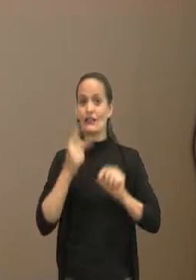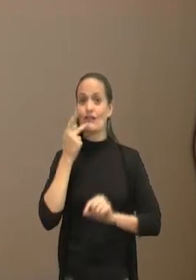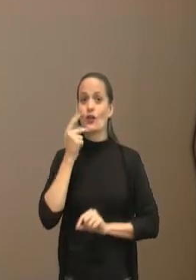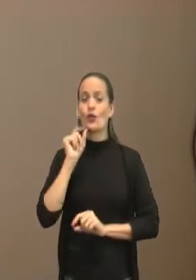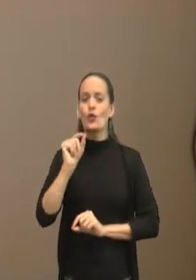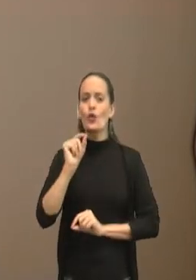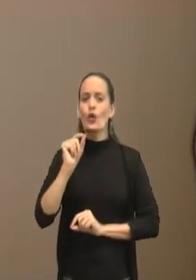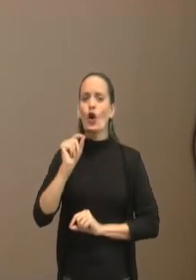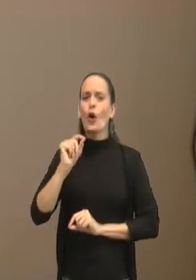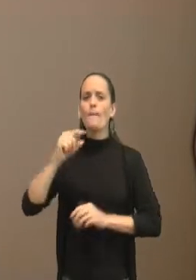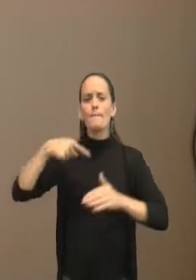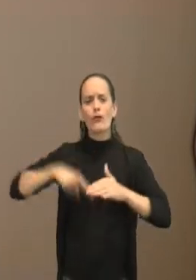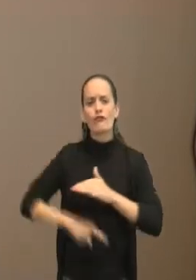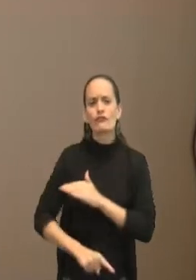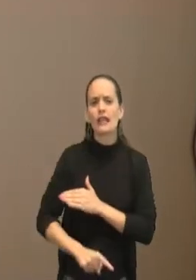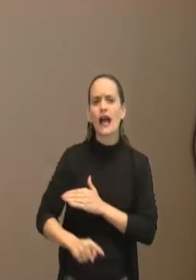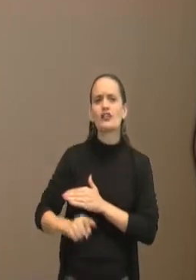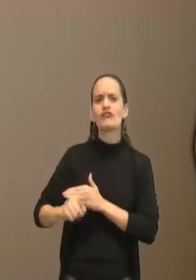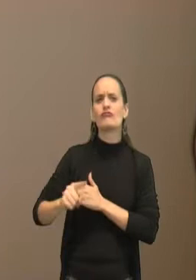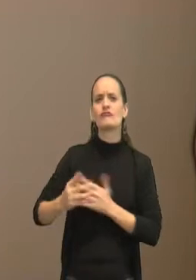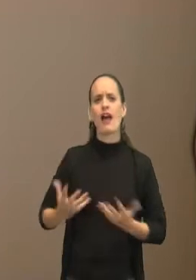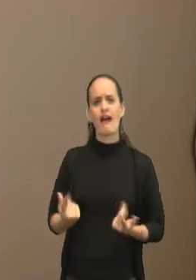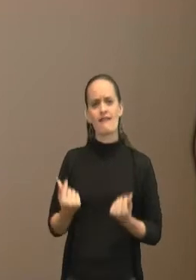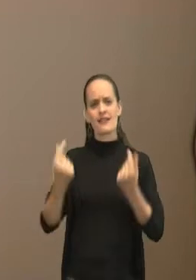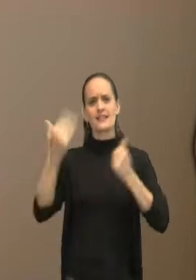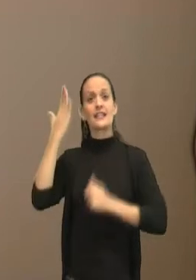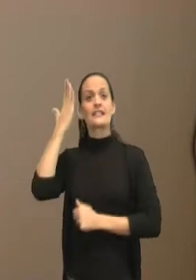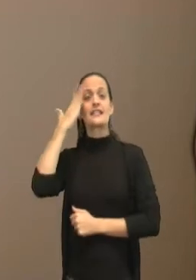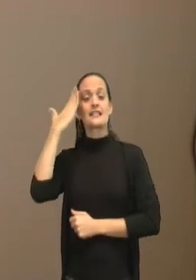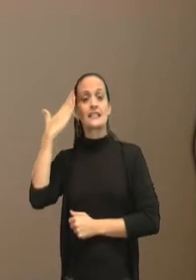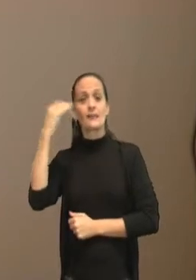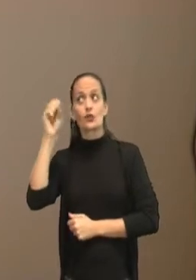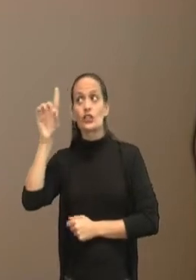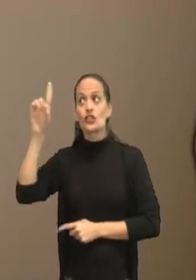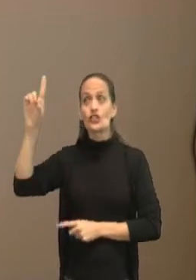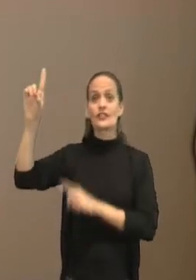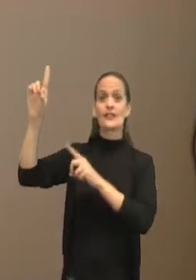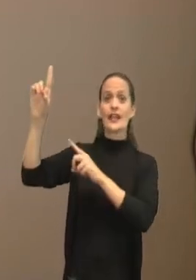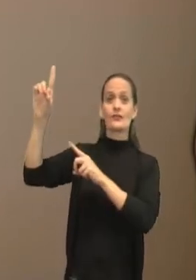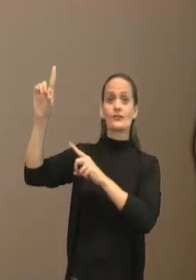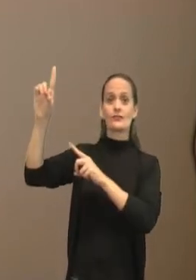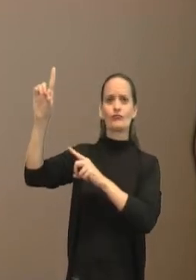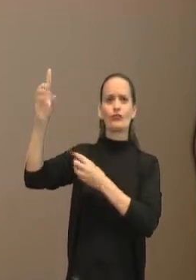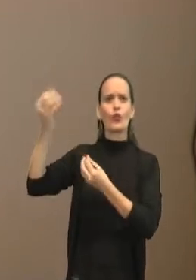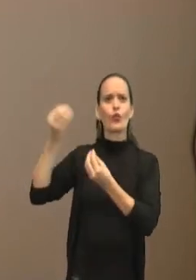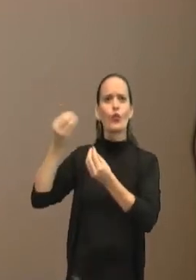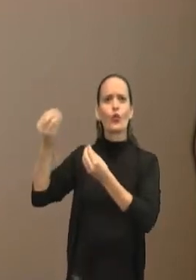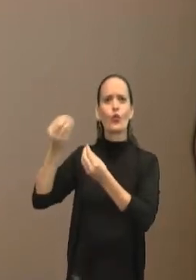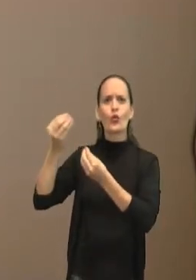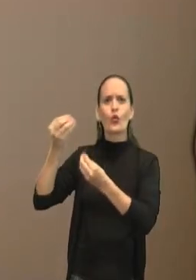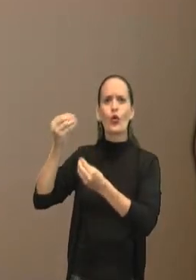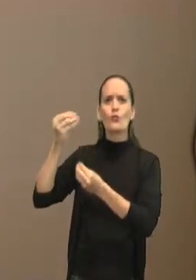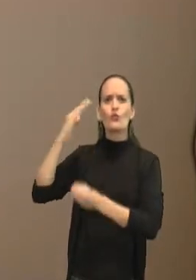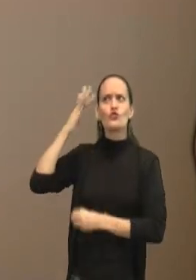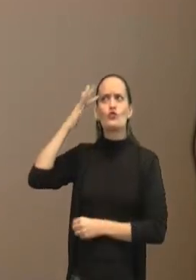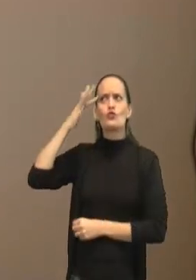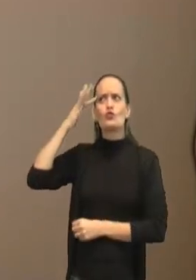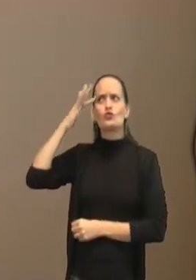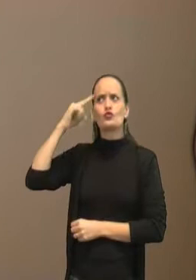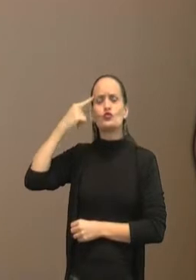da sabedoria, do conhecimento de Deus, quão insondáveis são os seus juízos,